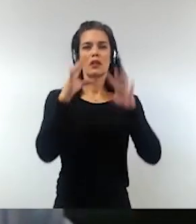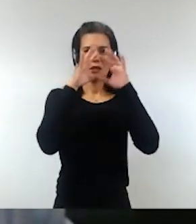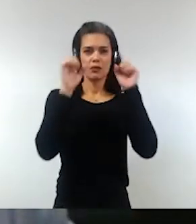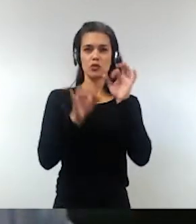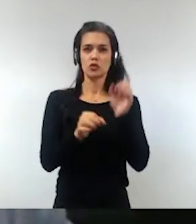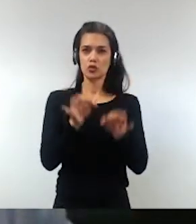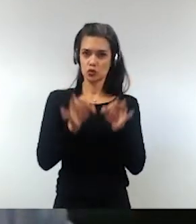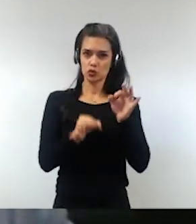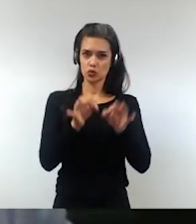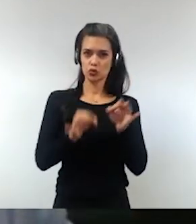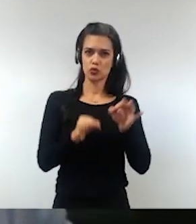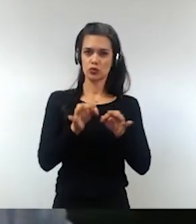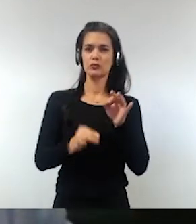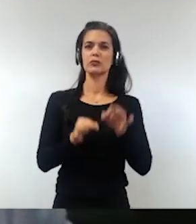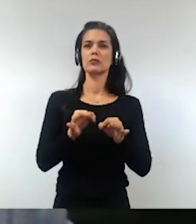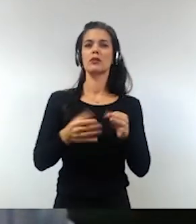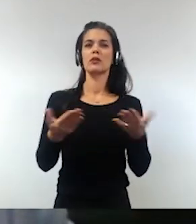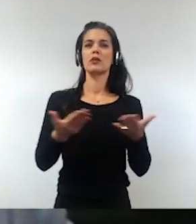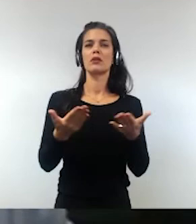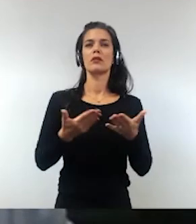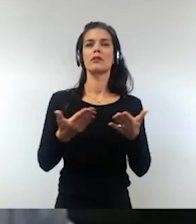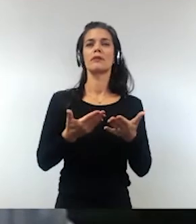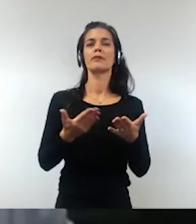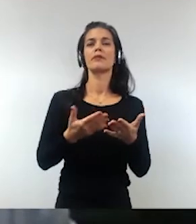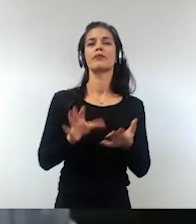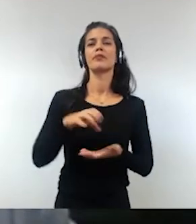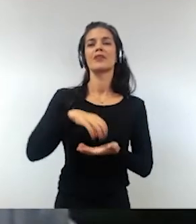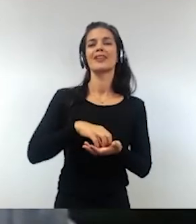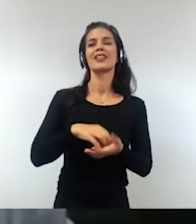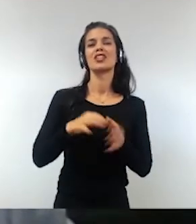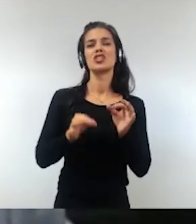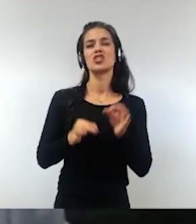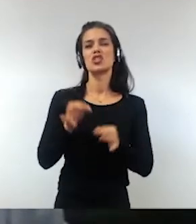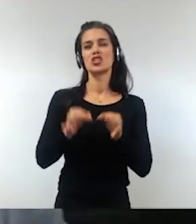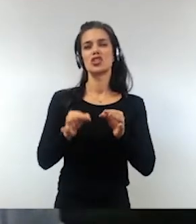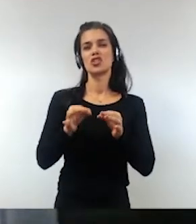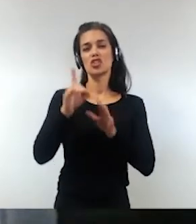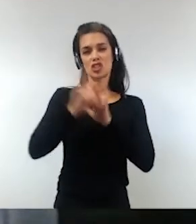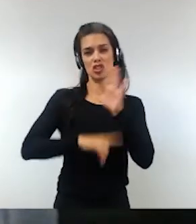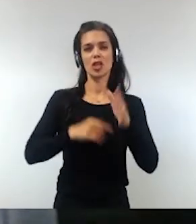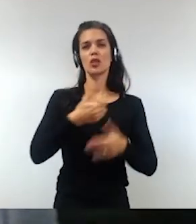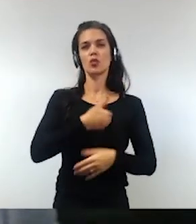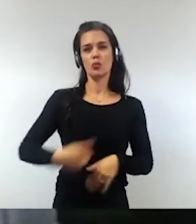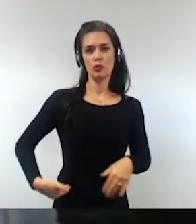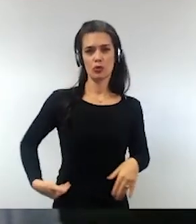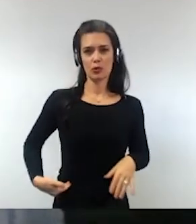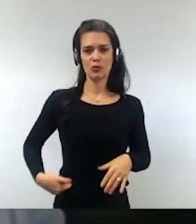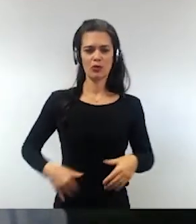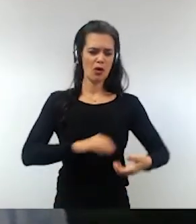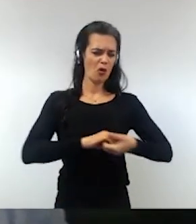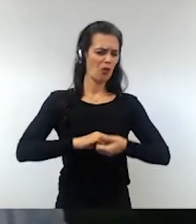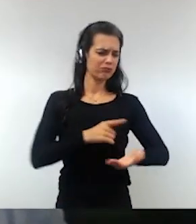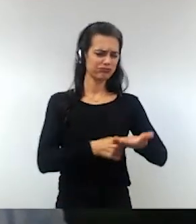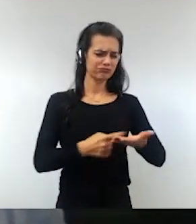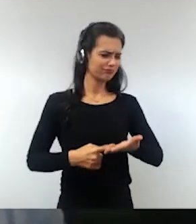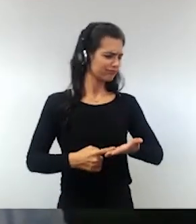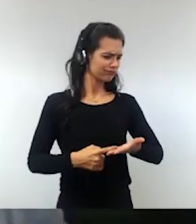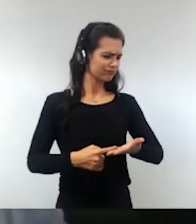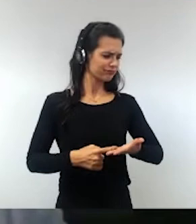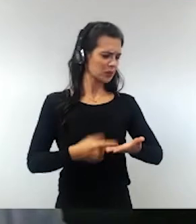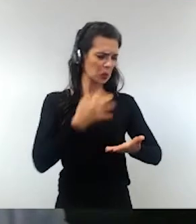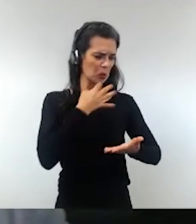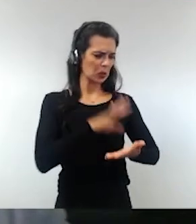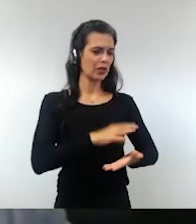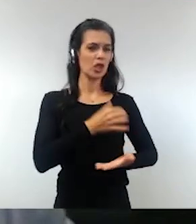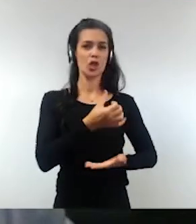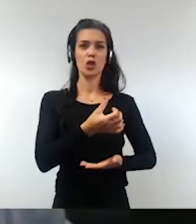e, novamente, eu sou titular de uma Câmara de Direito Público. E a conciliação, para mim, era uma coisa distante. Em 2016, eu